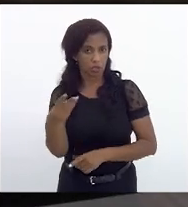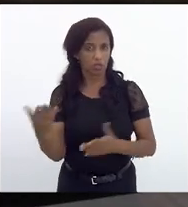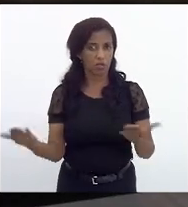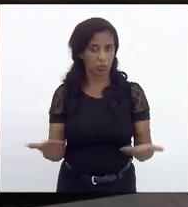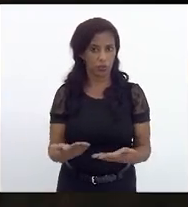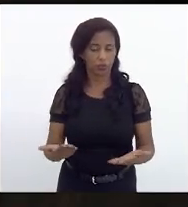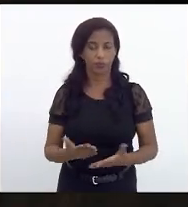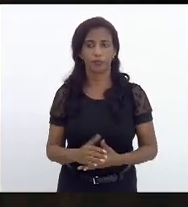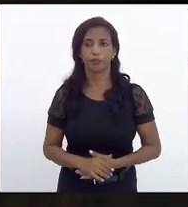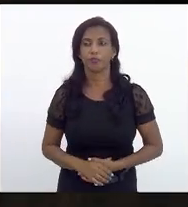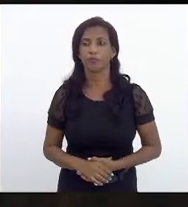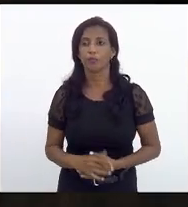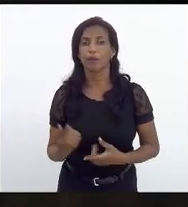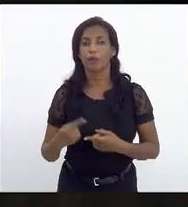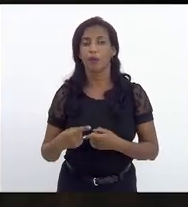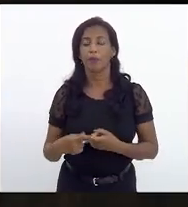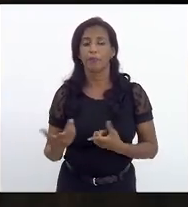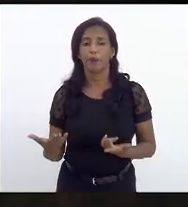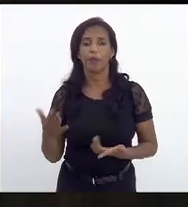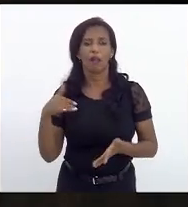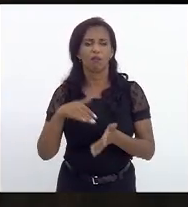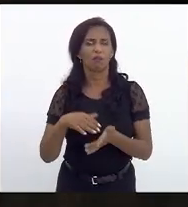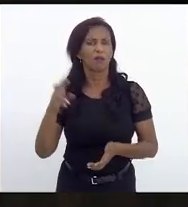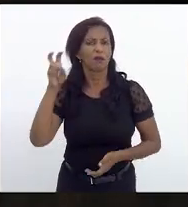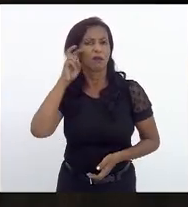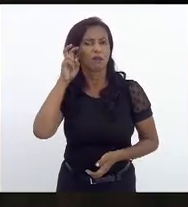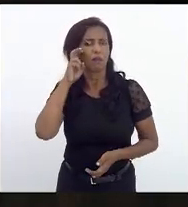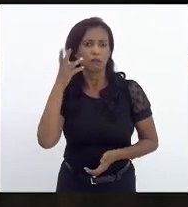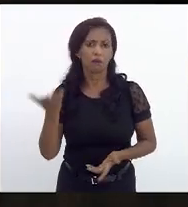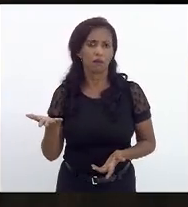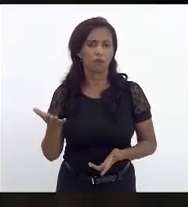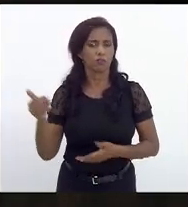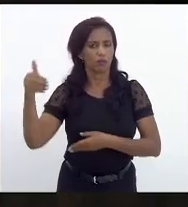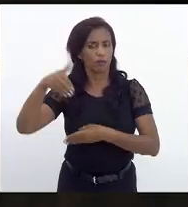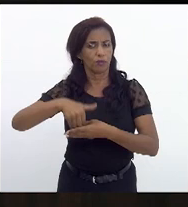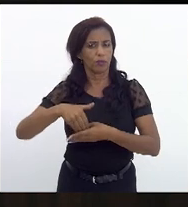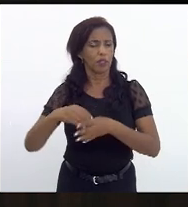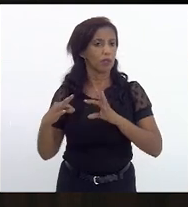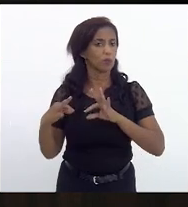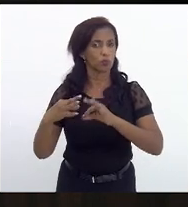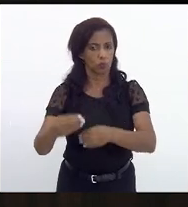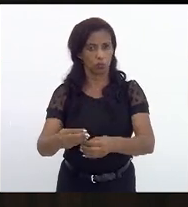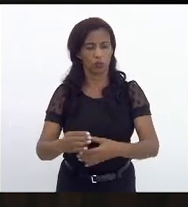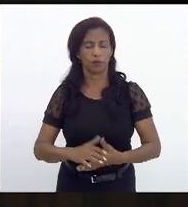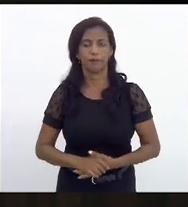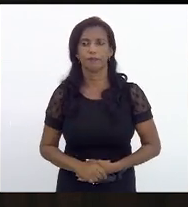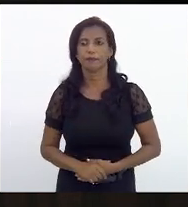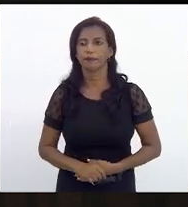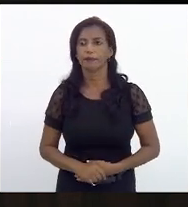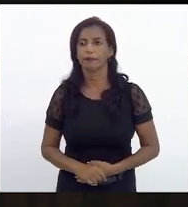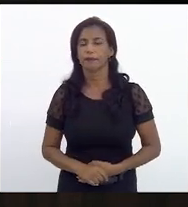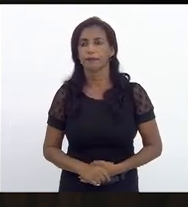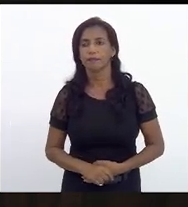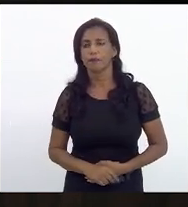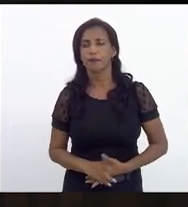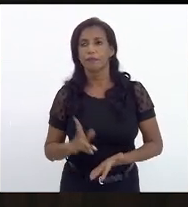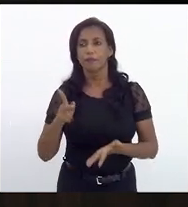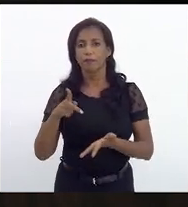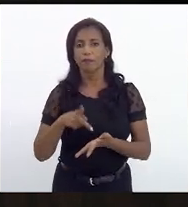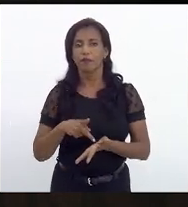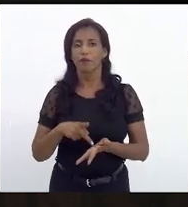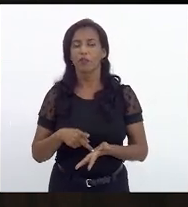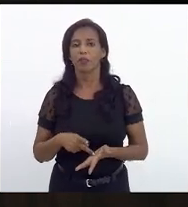Ok. Porque aí a gente até quinta, teoricamente, votaríamos tudo, todas as emendas. Na verdade, vamos fazer